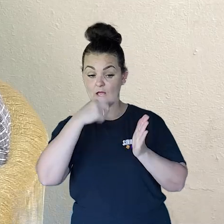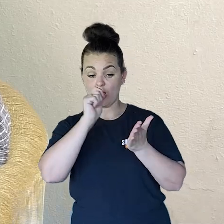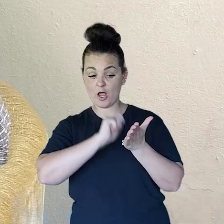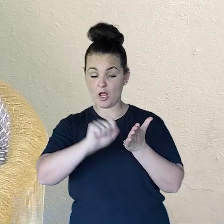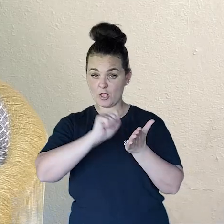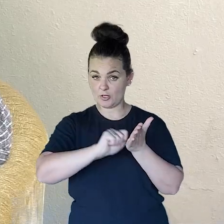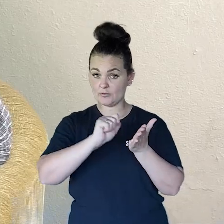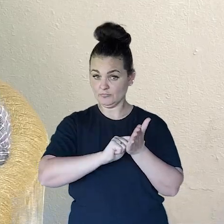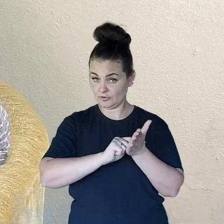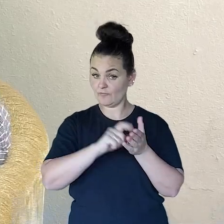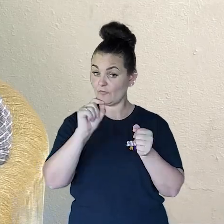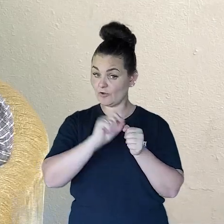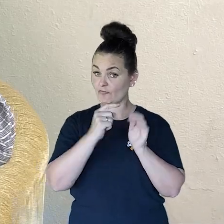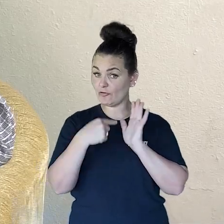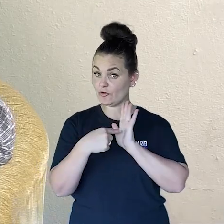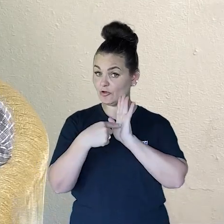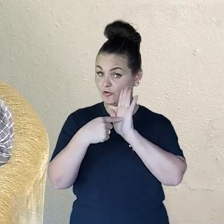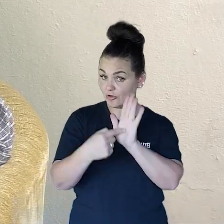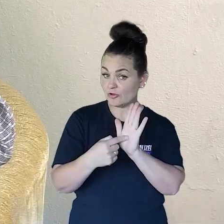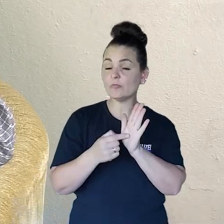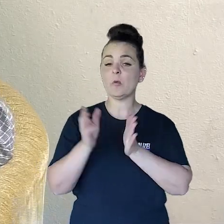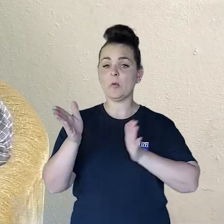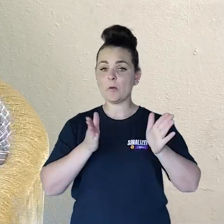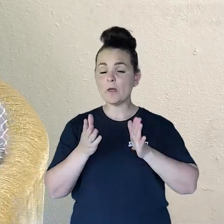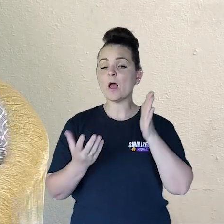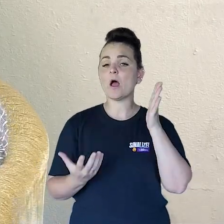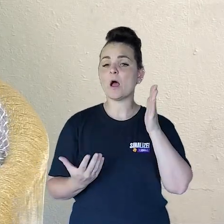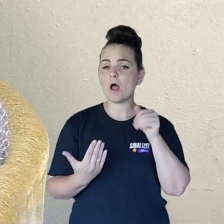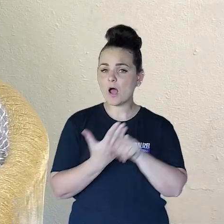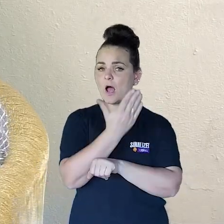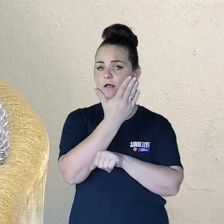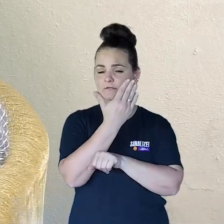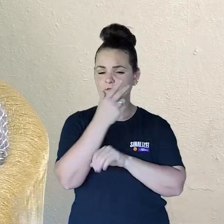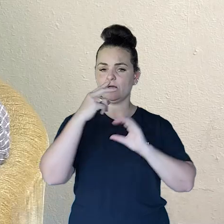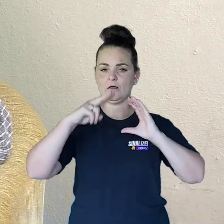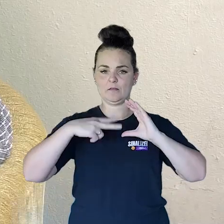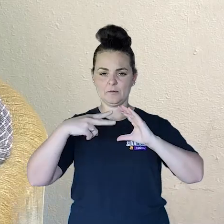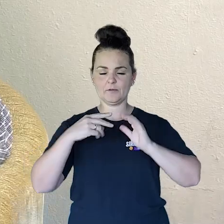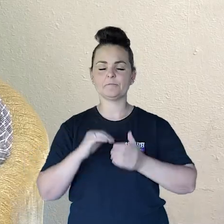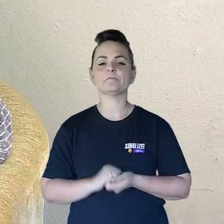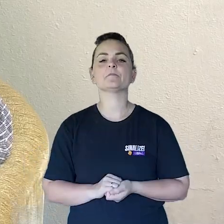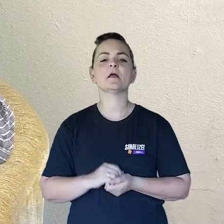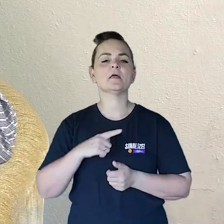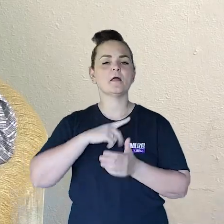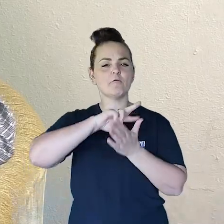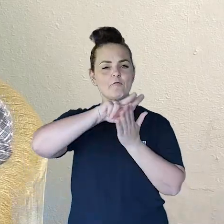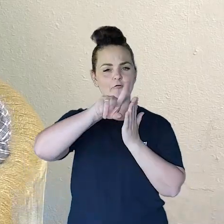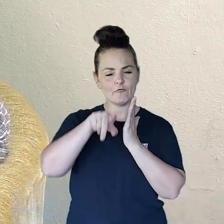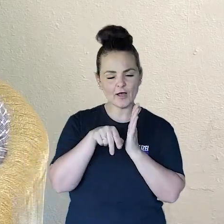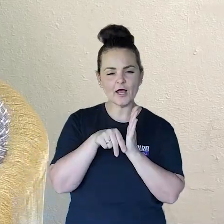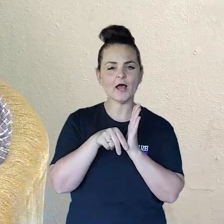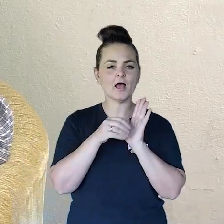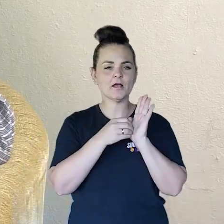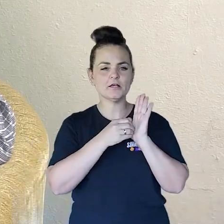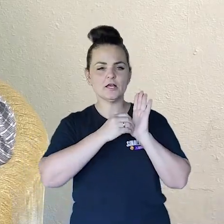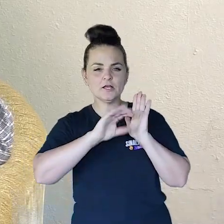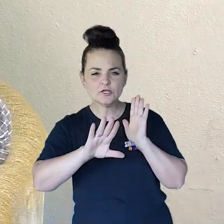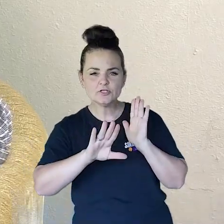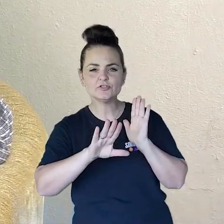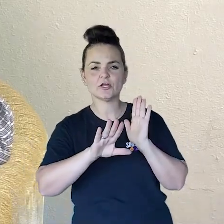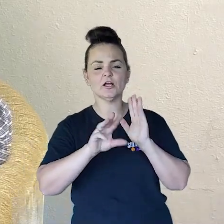autoria apresentadas, tramitadas e aprovadas na Câmara. Diante também de tantas outras